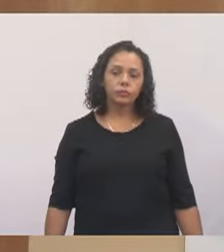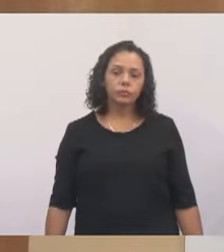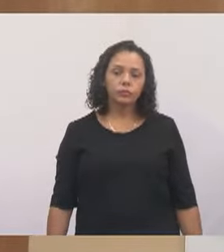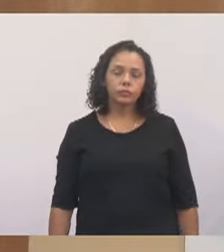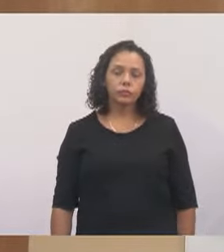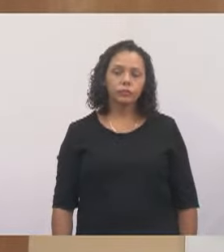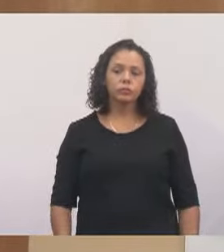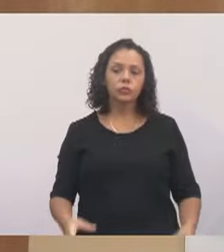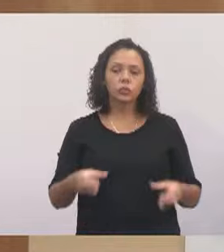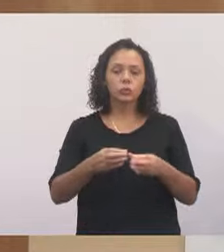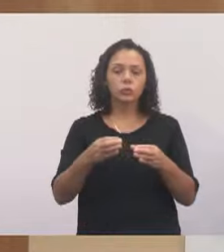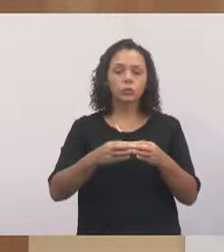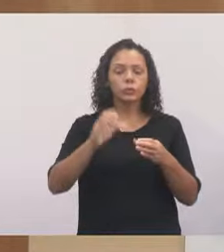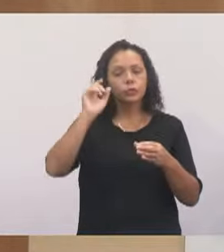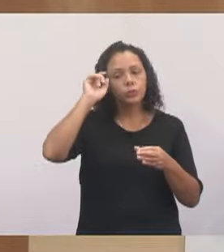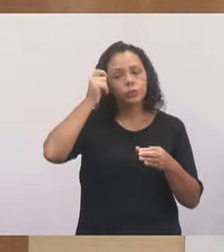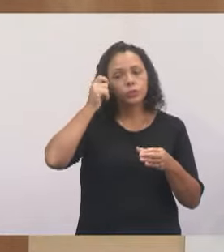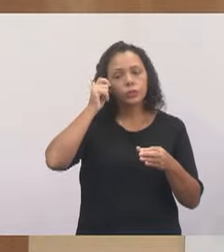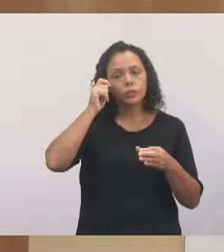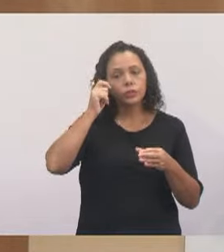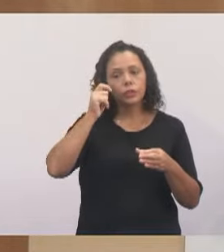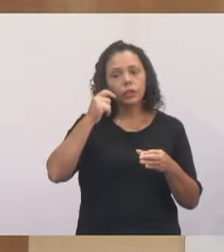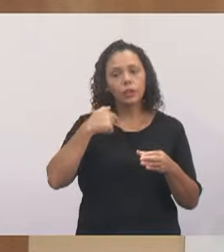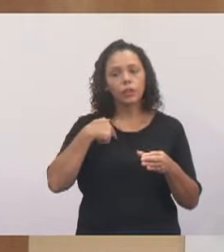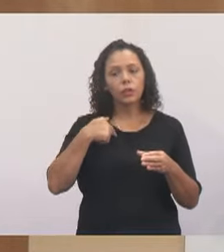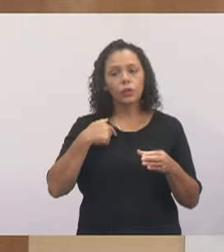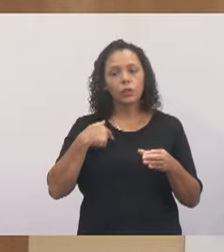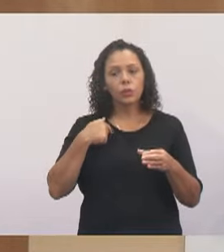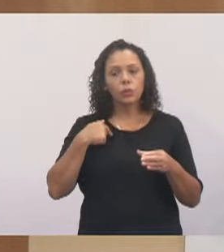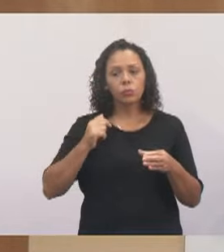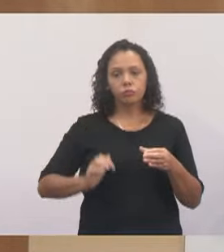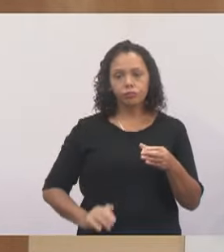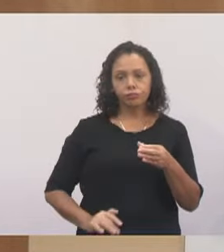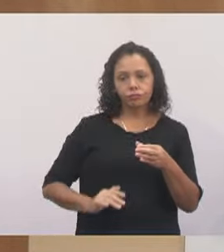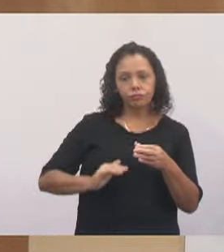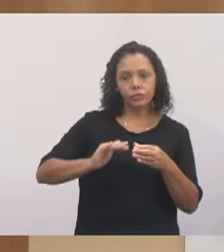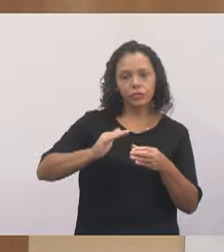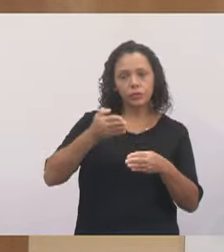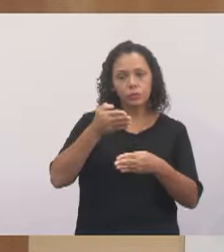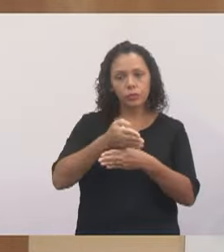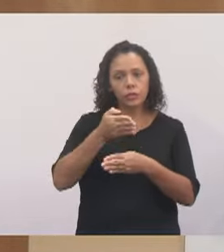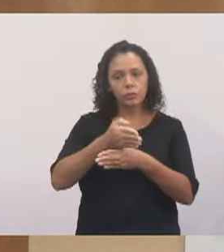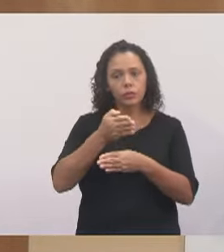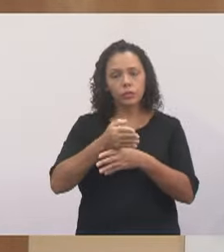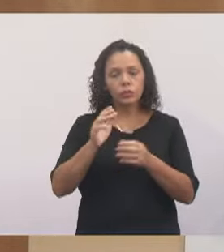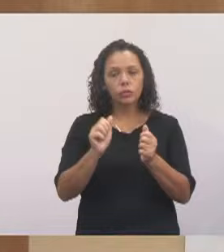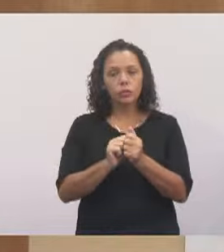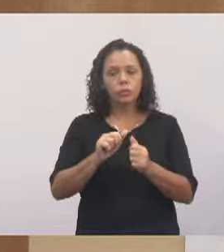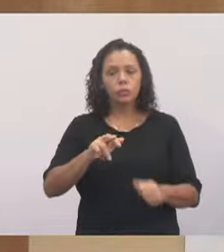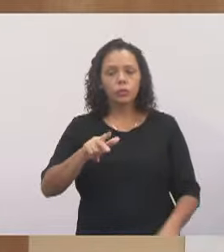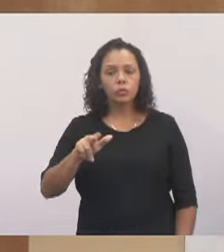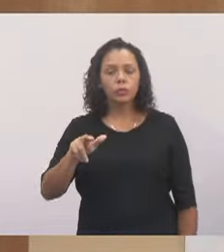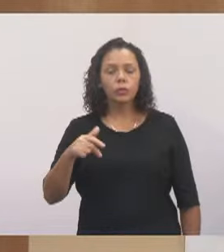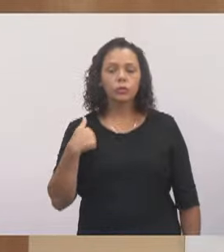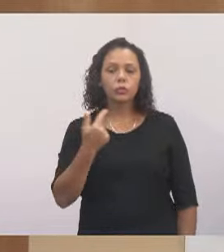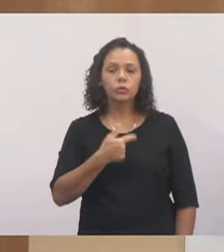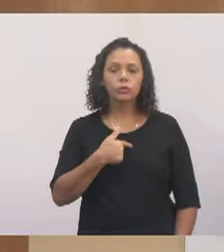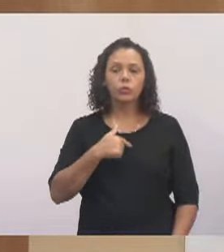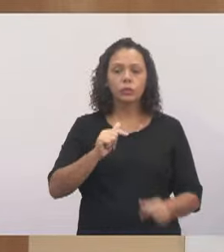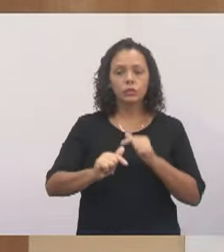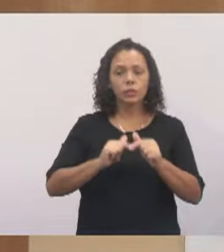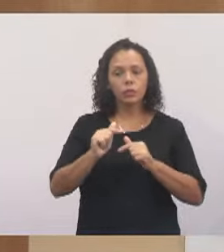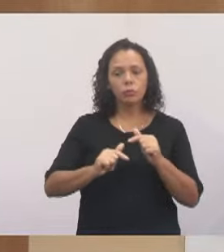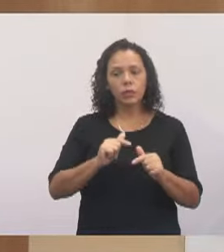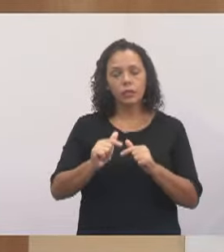O Ponte Preta é onde eu fui criada, junto com meus irmãos. Nós trabalhamos enquanto muitos curtiam